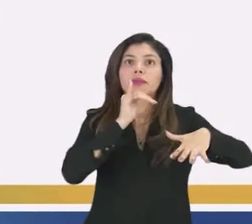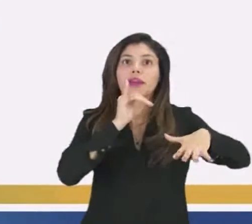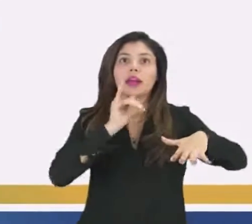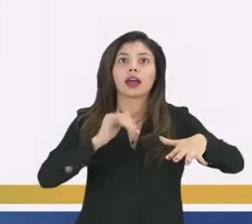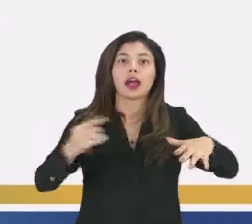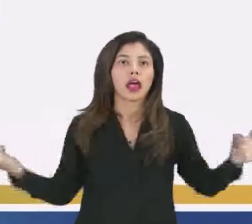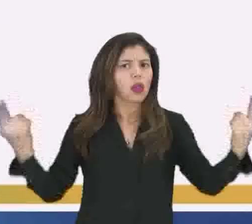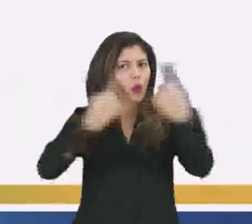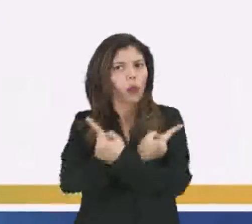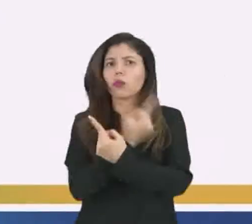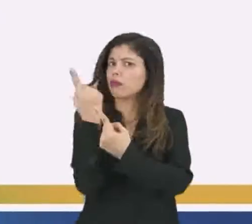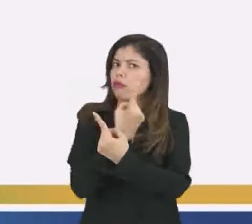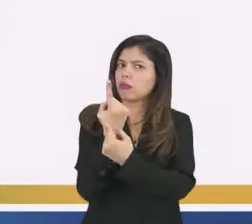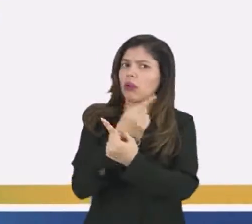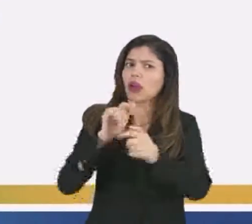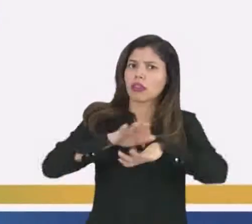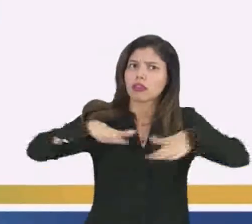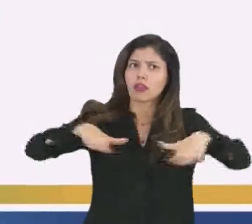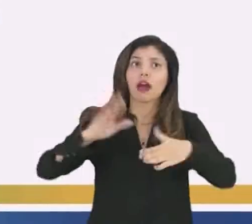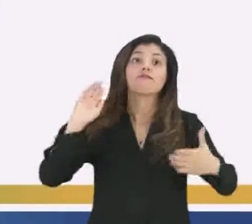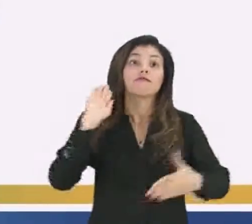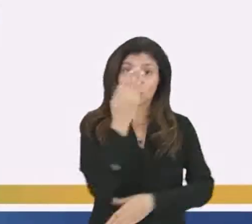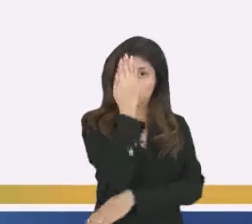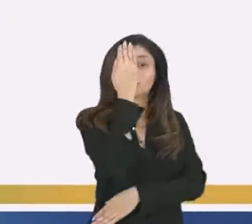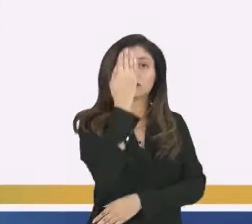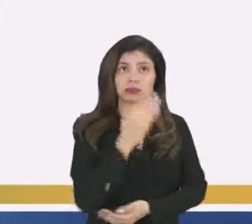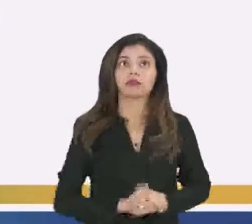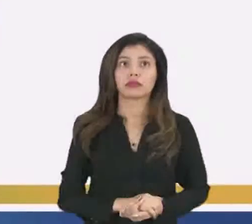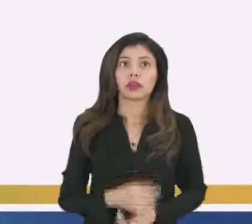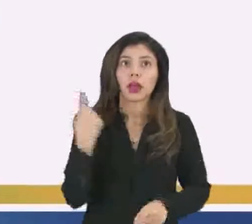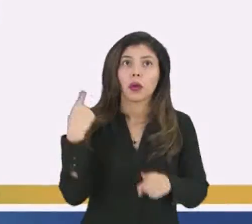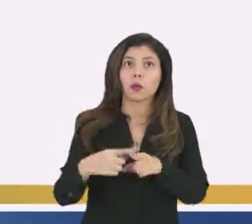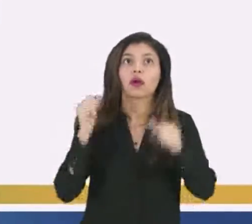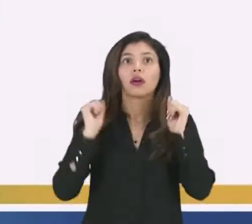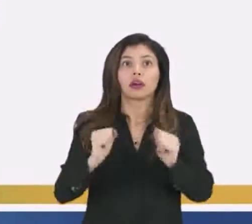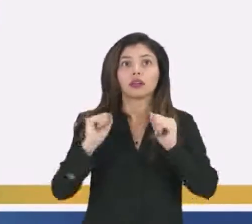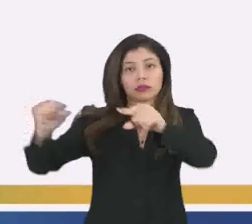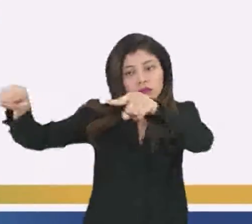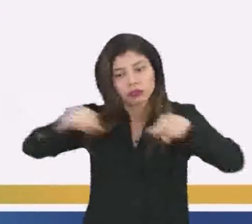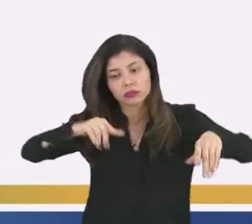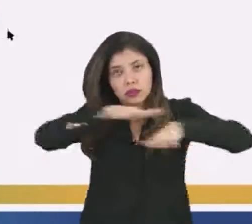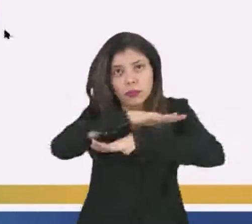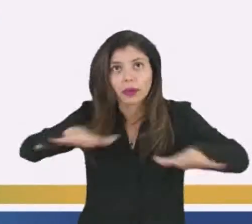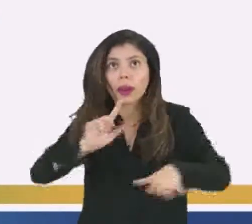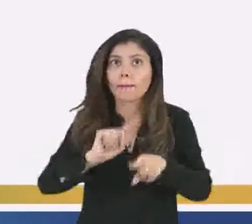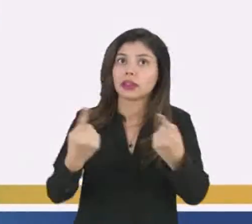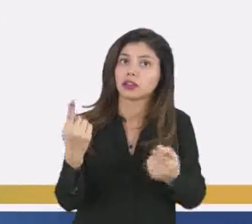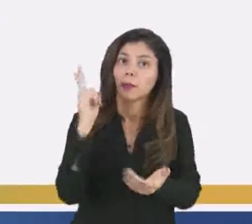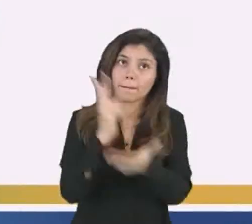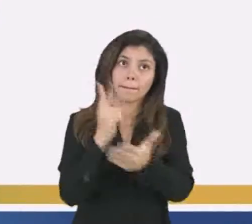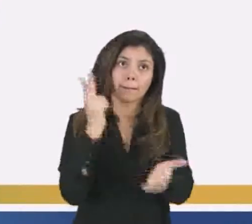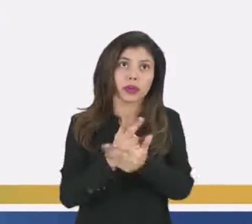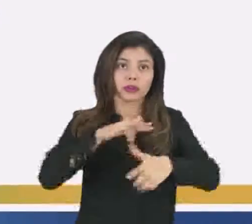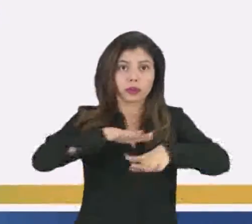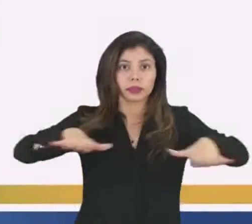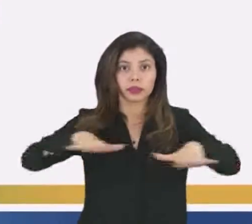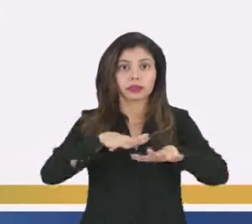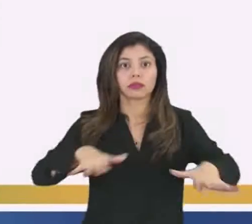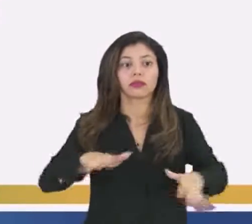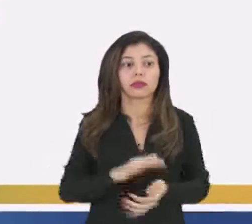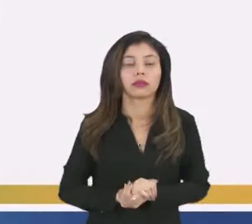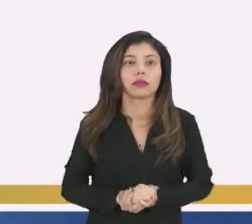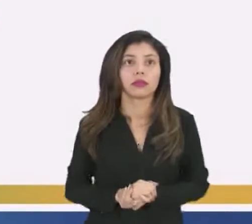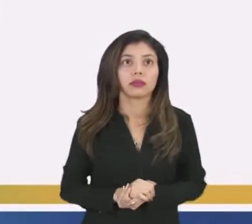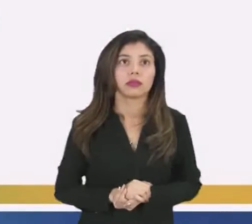elas não são paralelas entre si, item falso, tá? Elas podem ser paralelas a um plano, mas não pertencem a um mesmo plano.